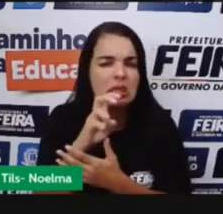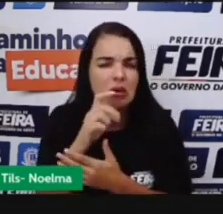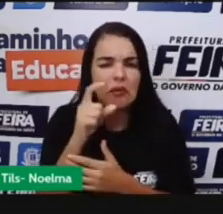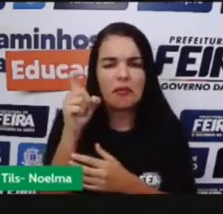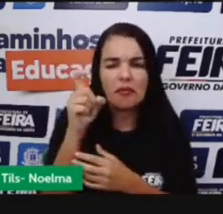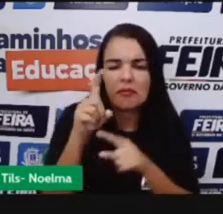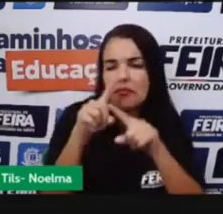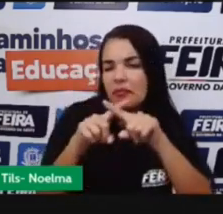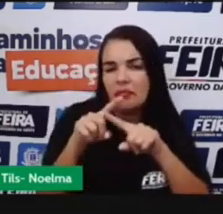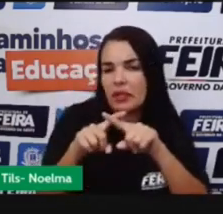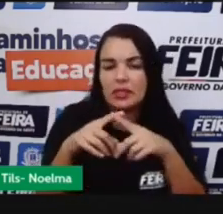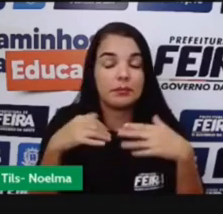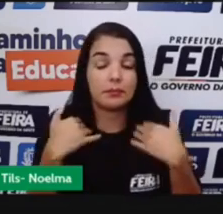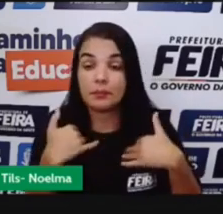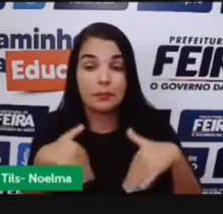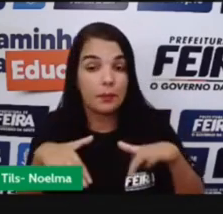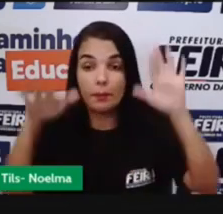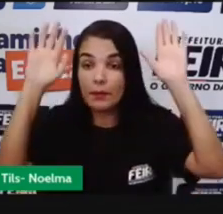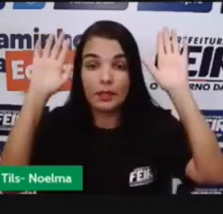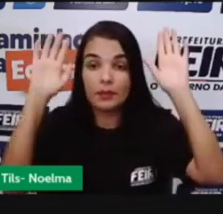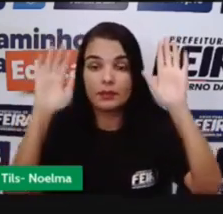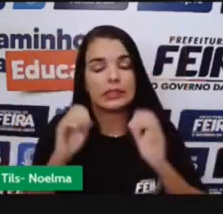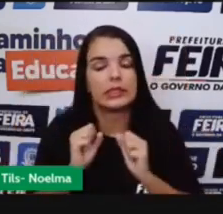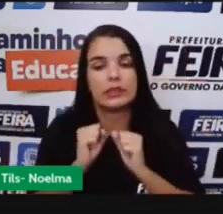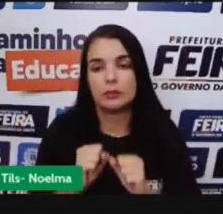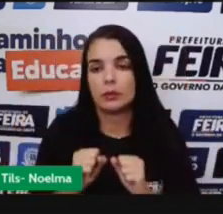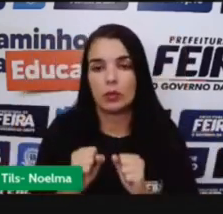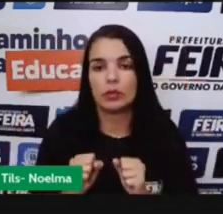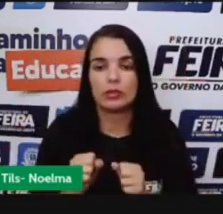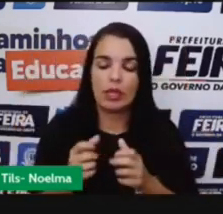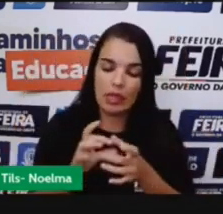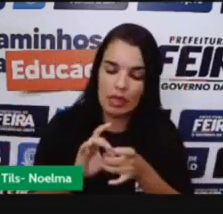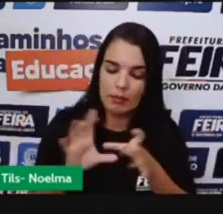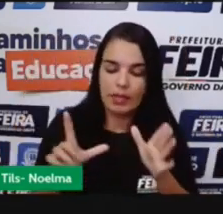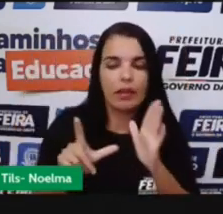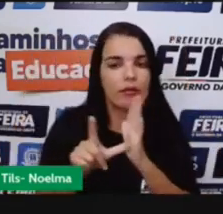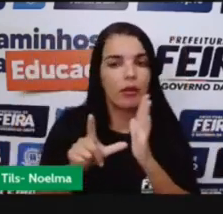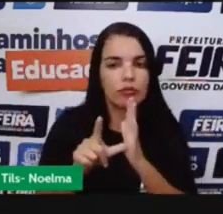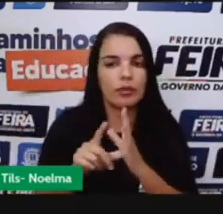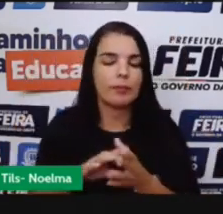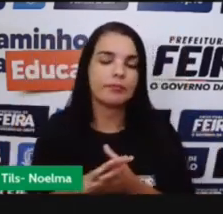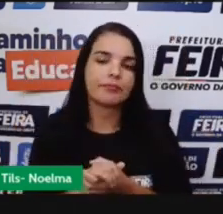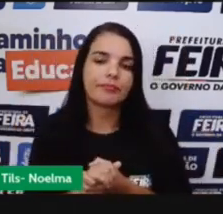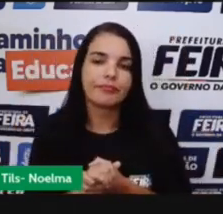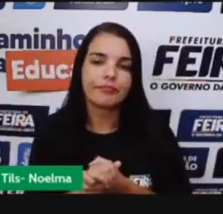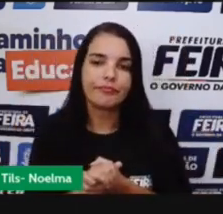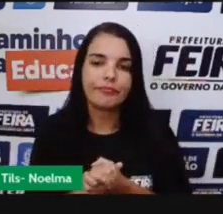depender aí da quantidade de parcela permitida nesse estabelecimento.